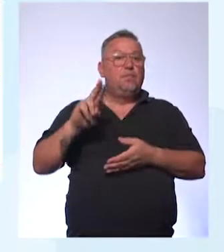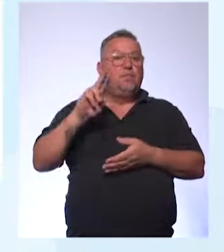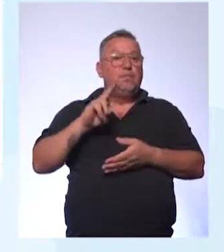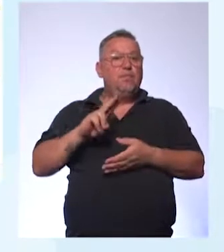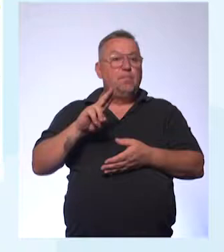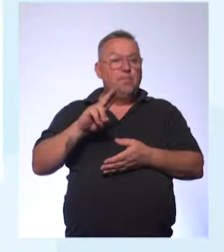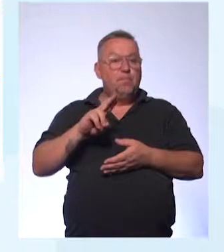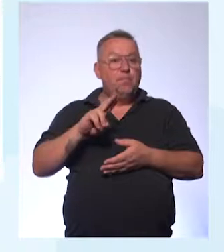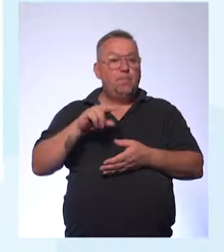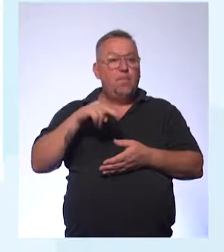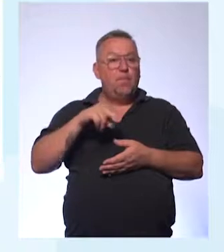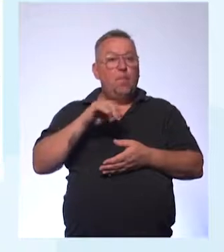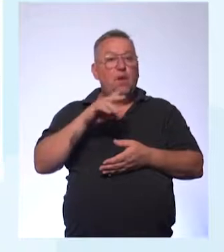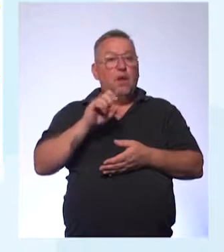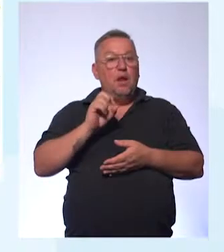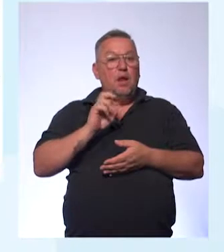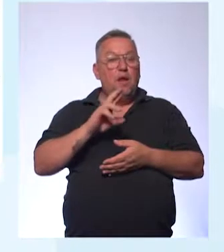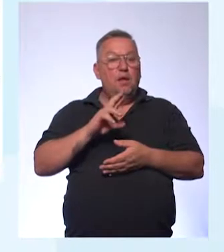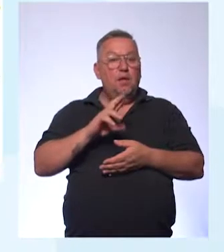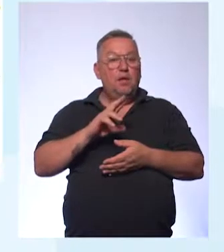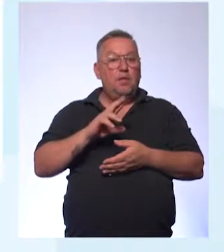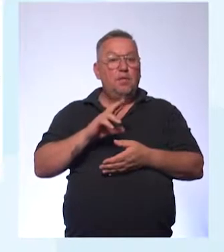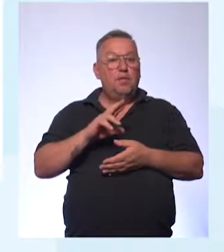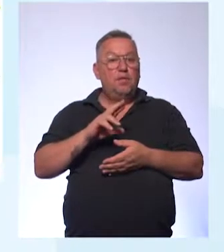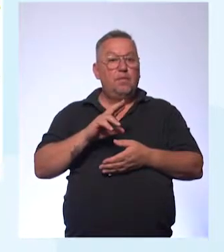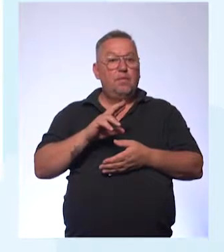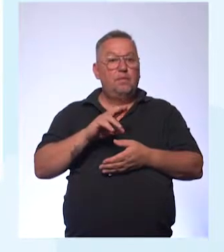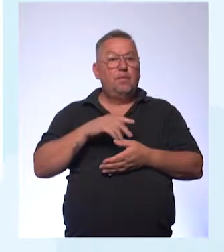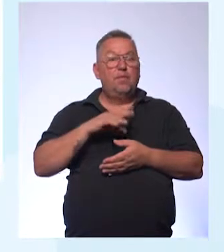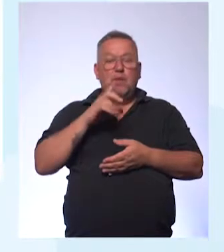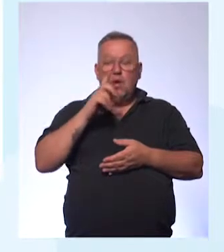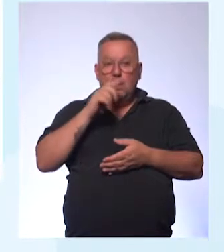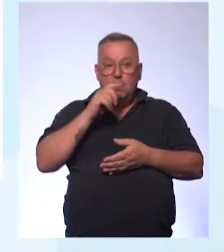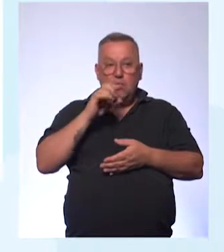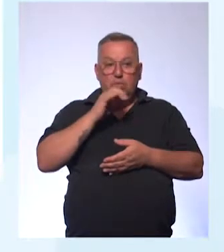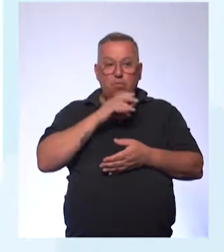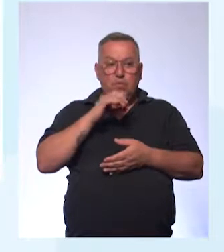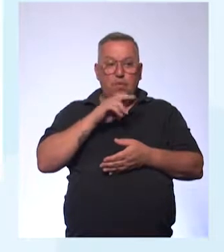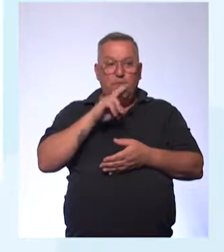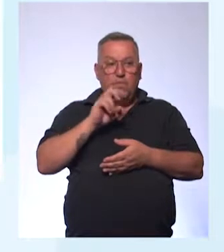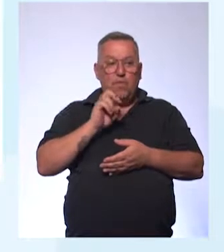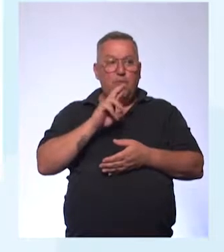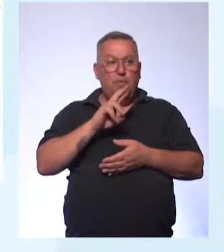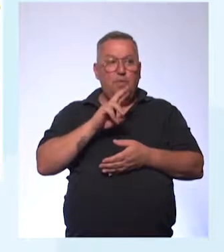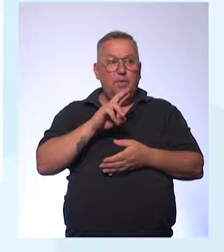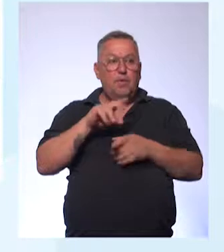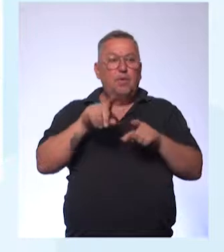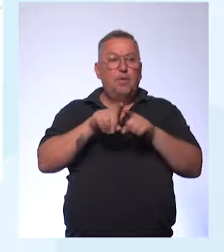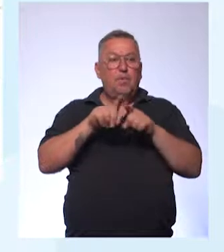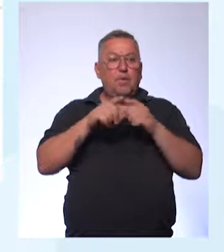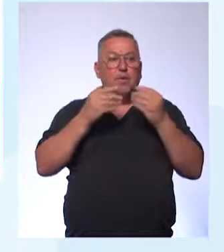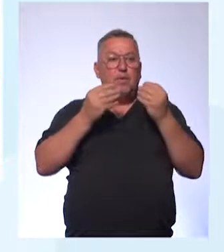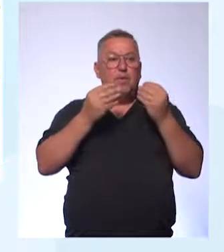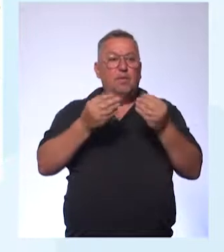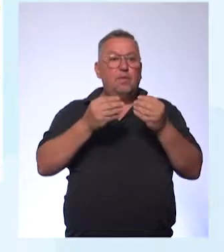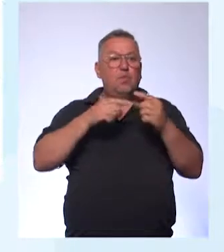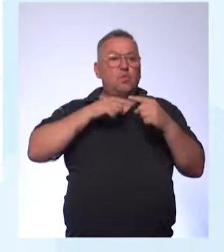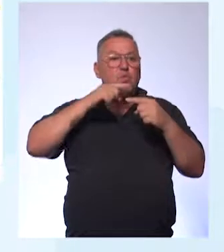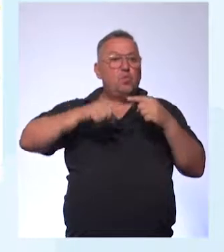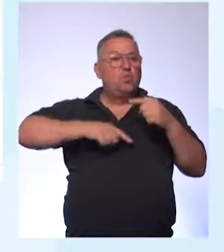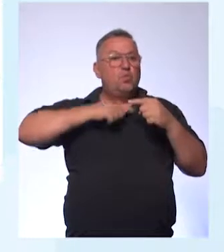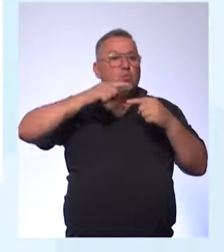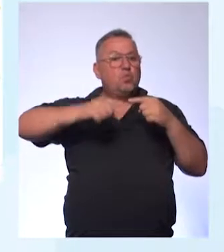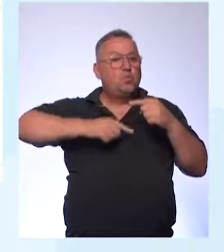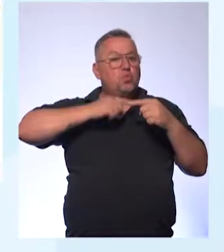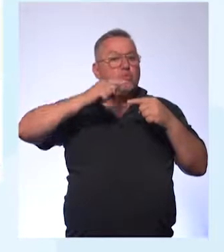a energia nuclear? Basicamente, ela vai esquentar a água, vai gerar um vapor d'água que vai girar uma turbina.